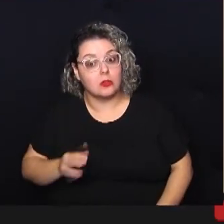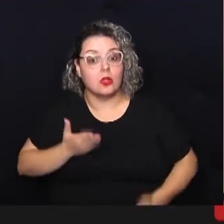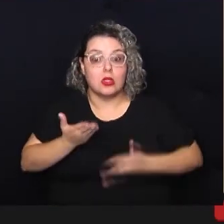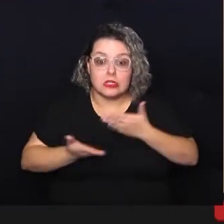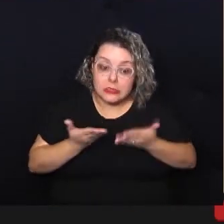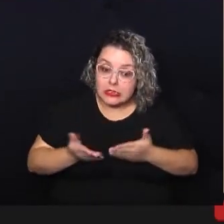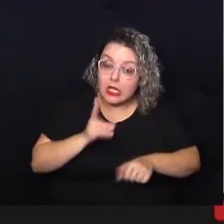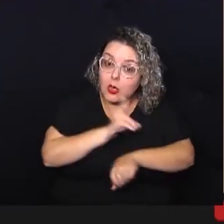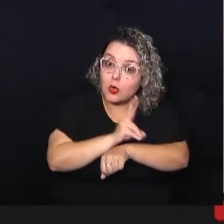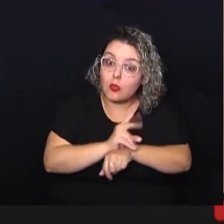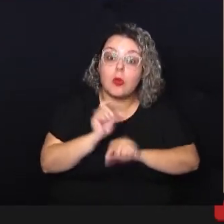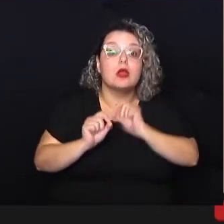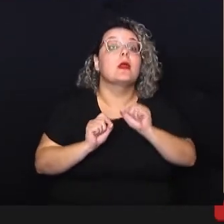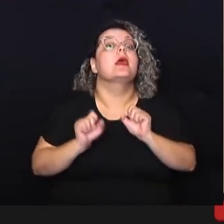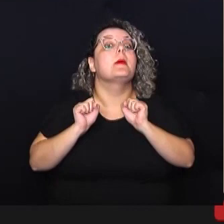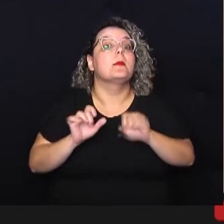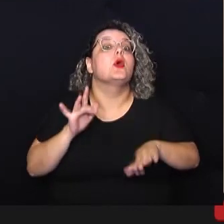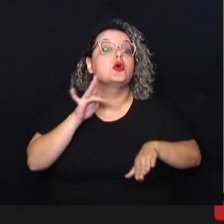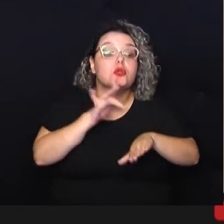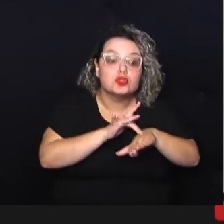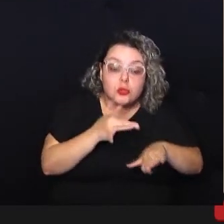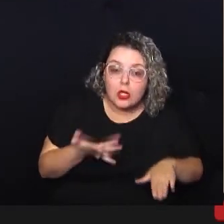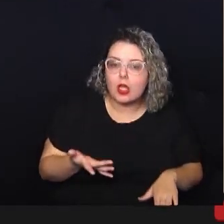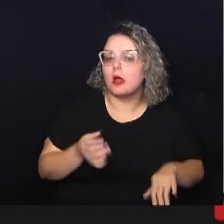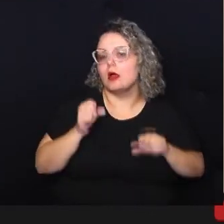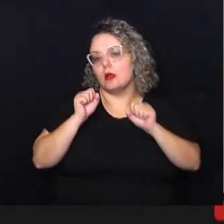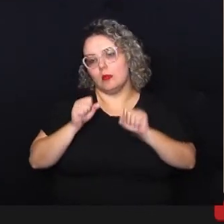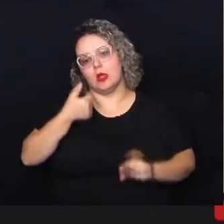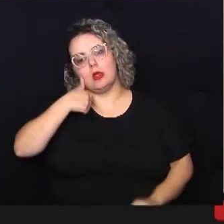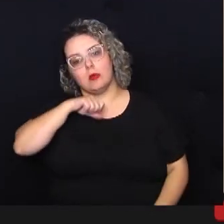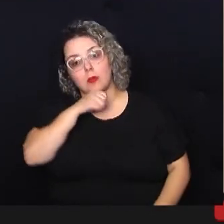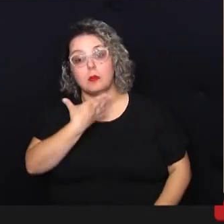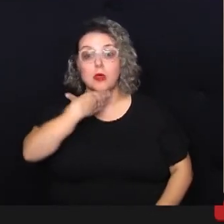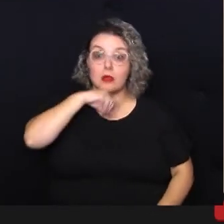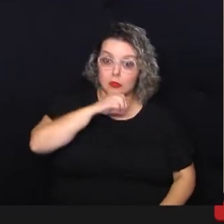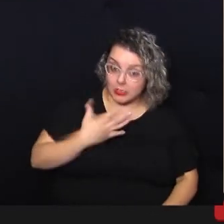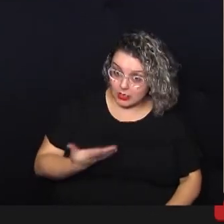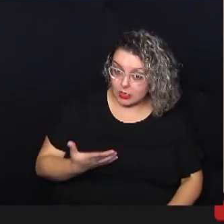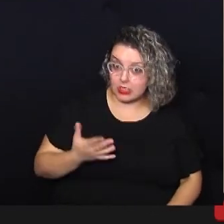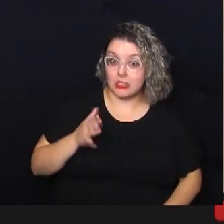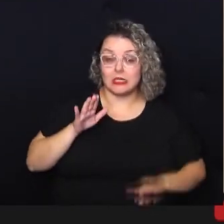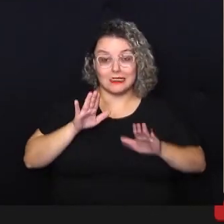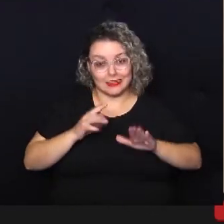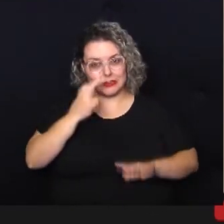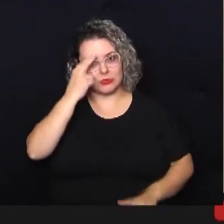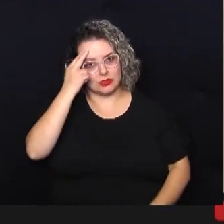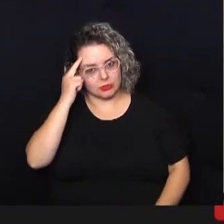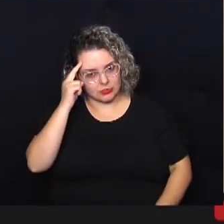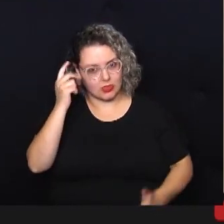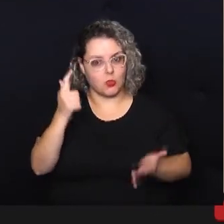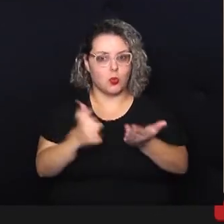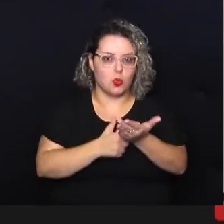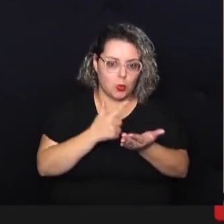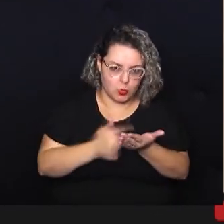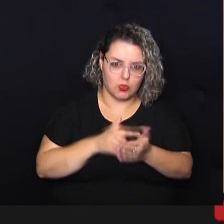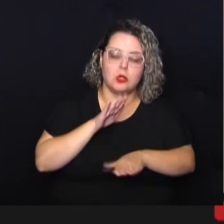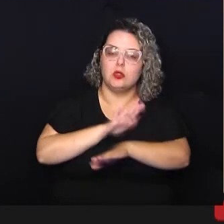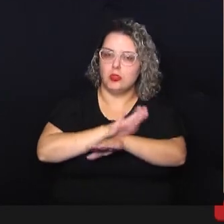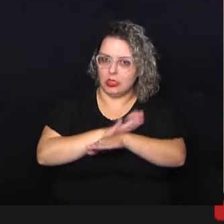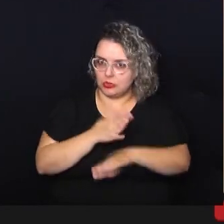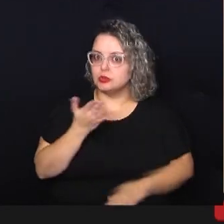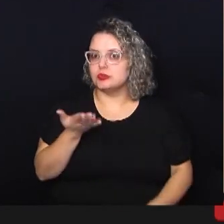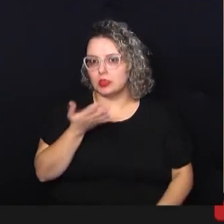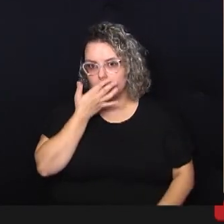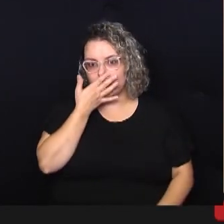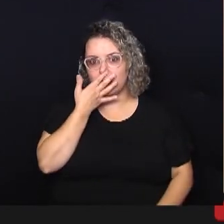de você. Quem pode tocar? Você sabe? Ah, pode tocar a mamãe, papai. Nisso, Gabriel, eu acho que o livro ajuda muito, né?